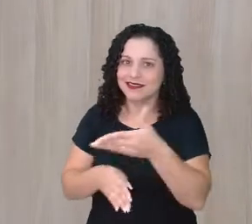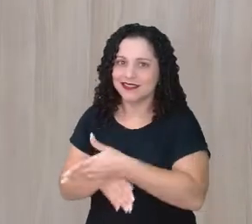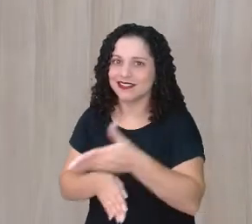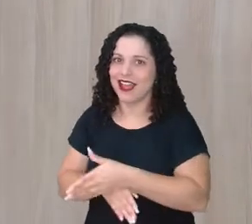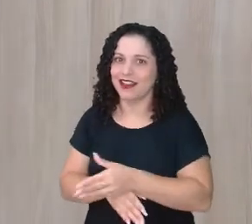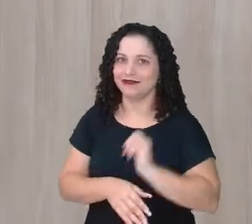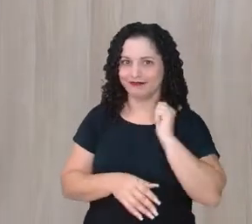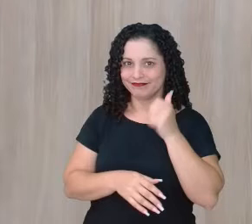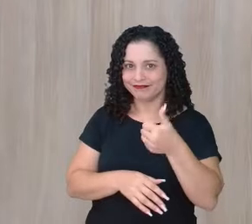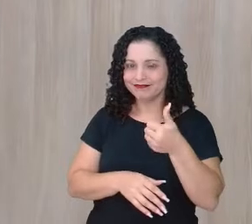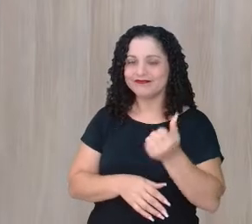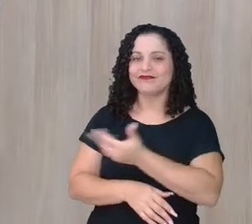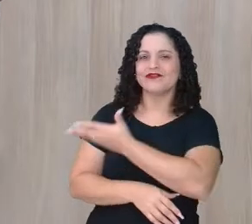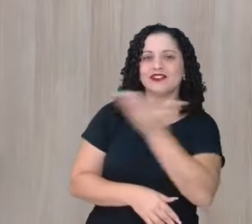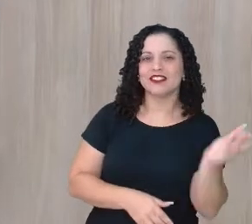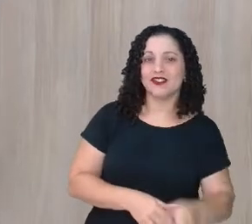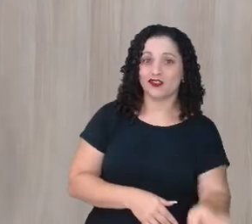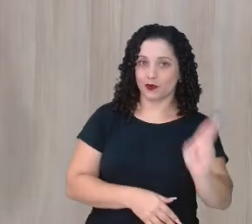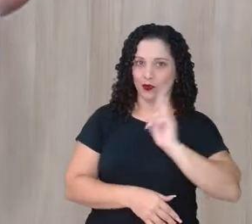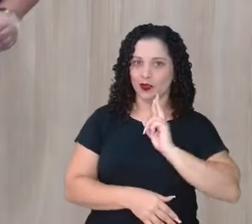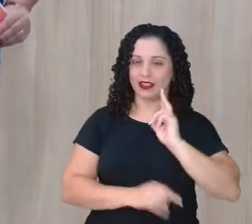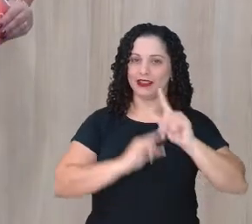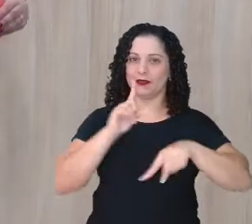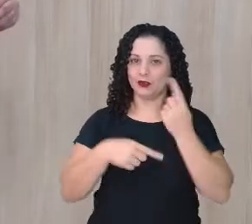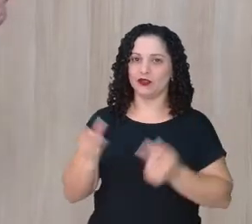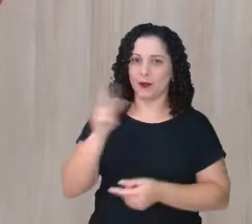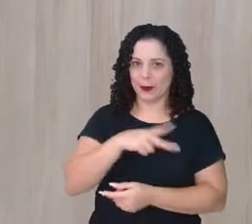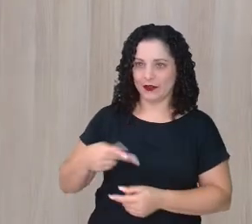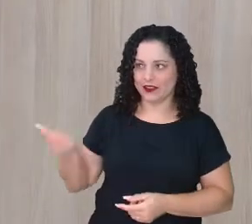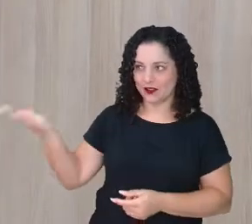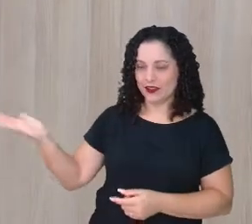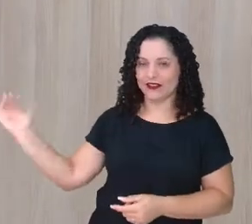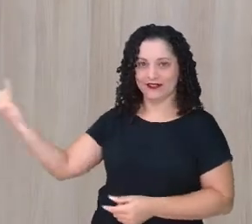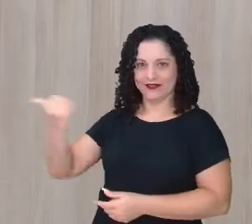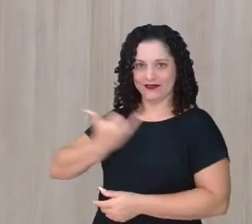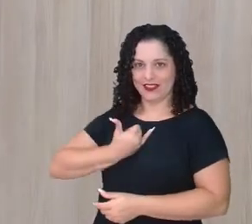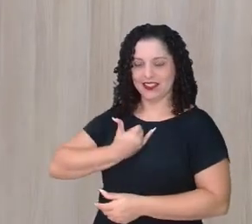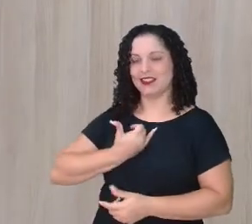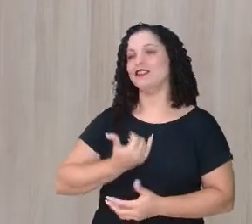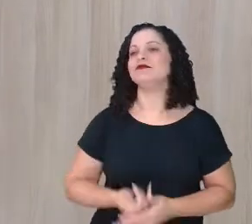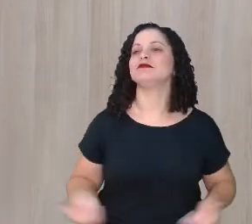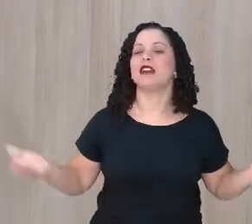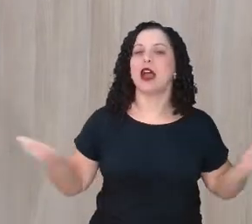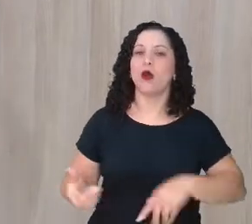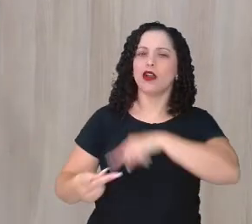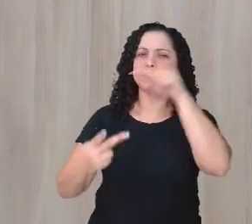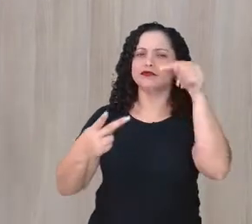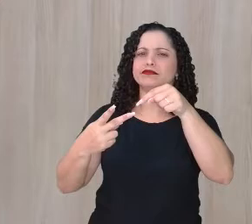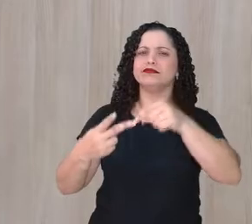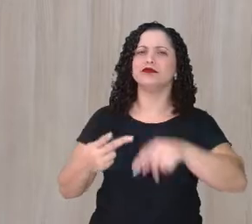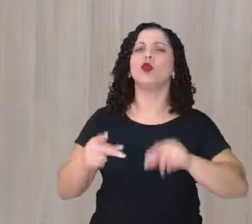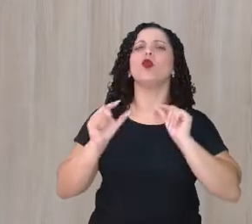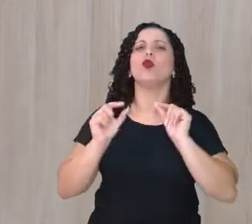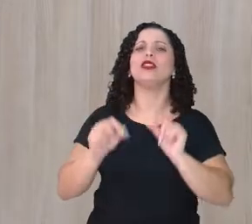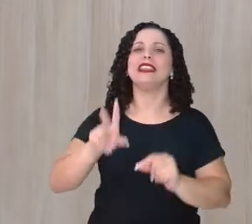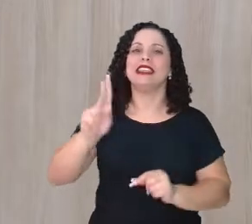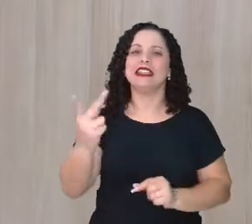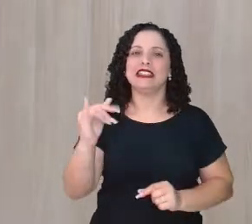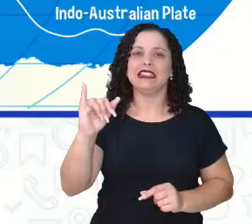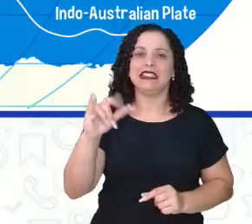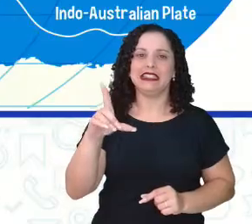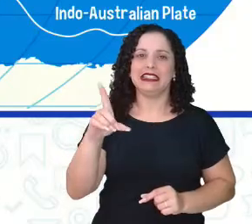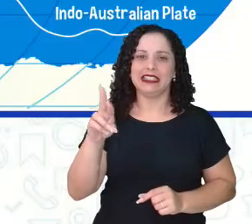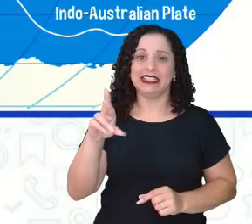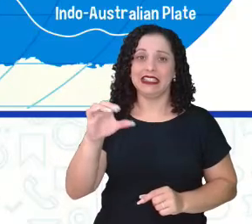aula. Assim que vocês responderem, a professora Cláudia vai me falar. Agora a gente vai falar da hidrosfera, é a camada de água que envolve o